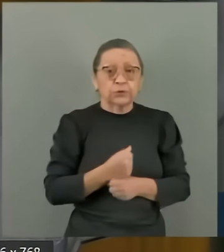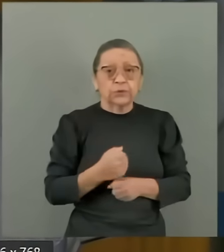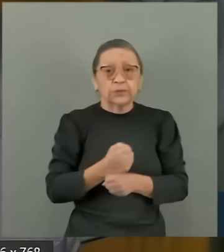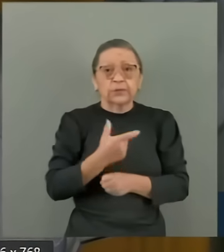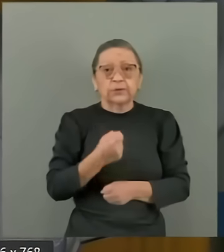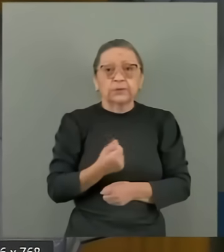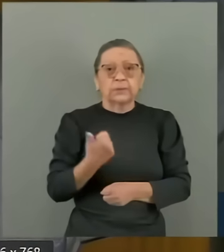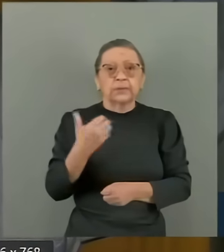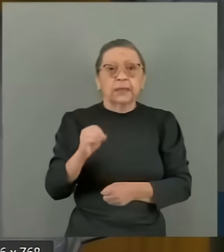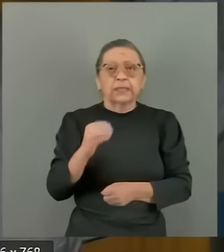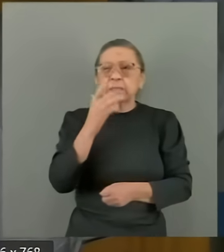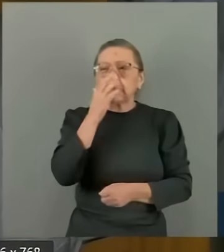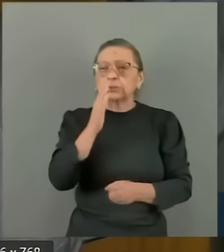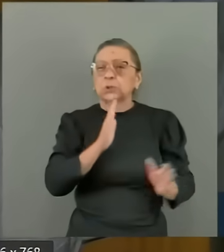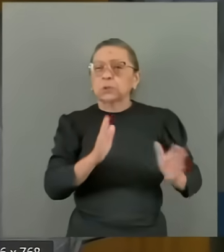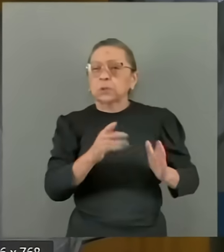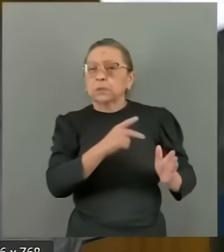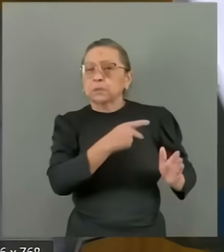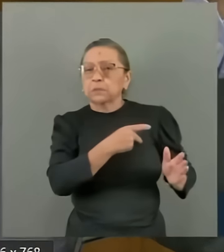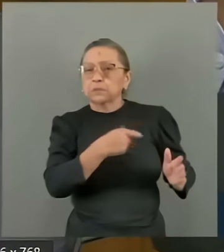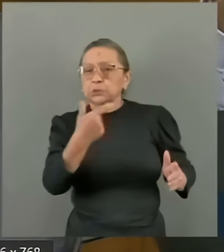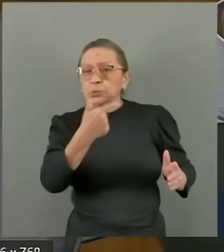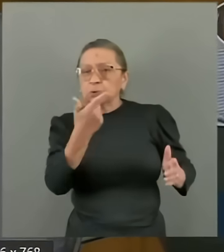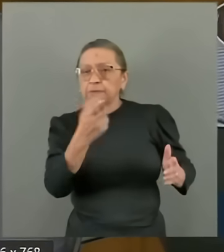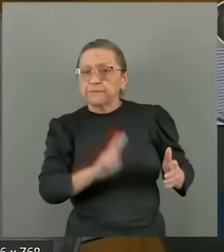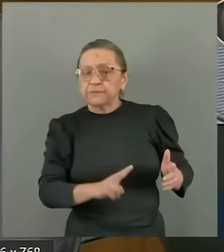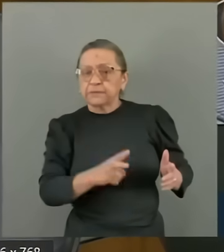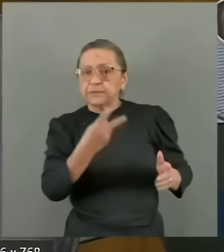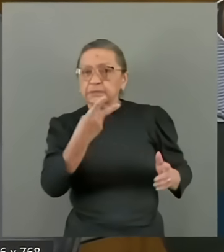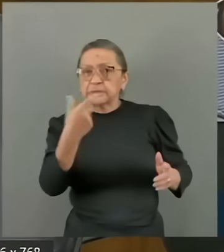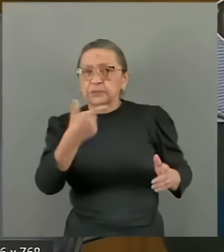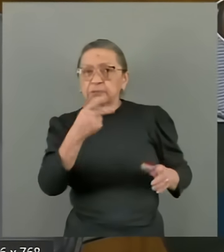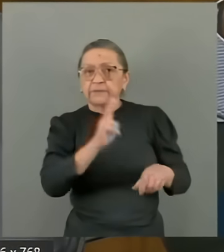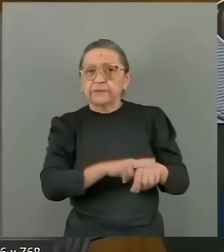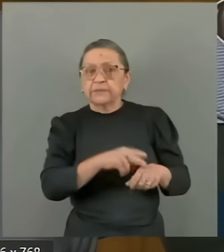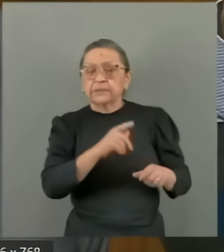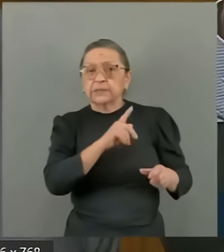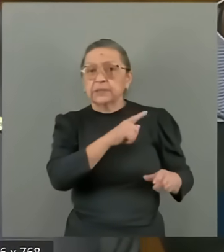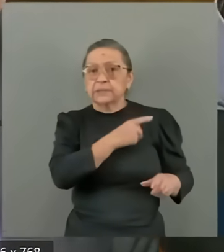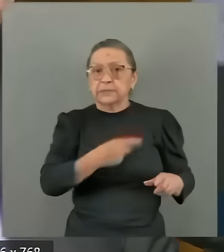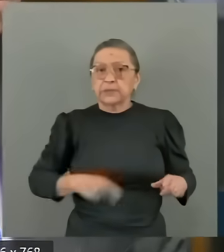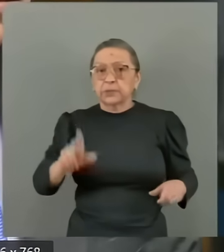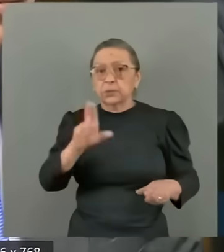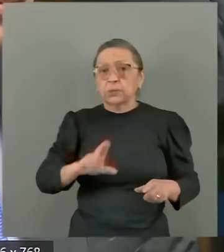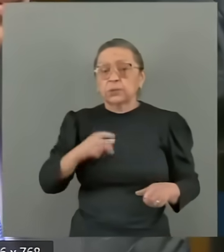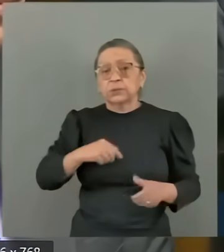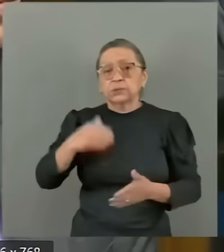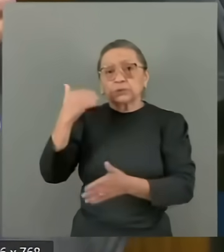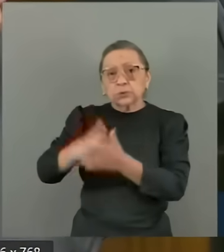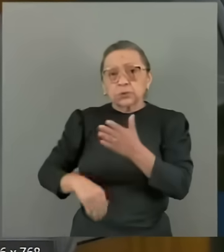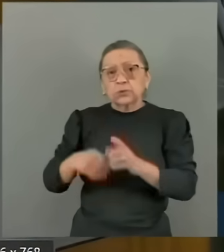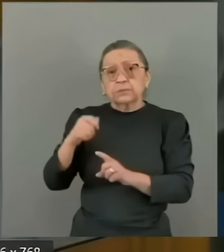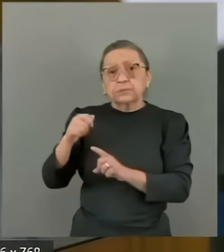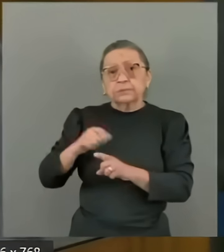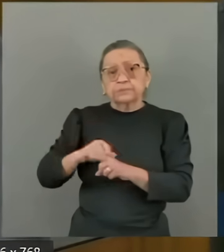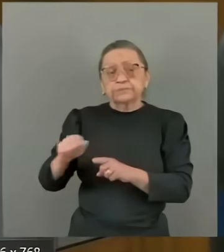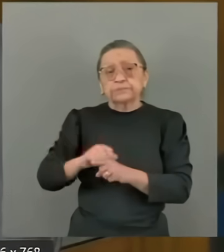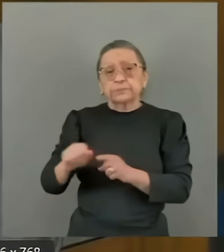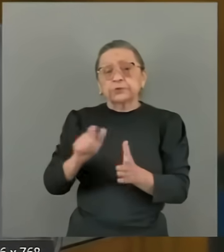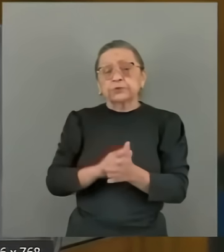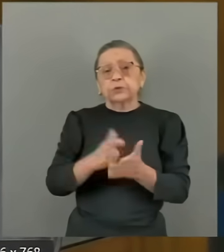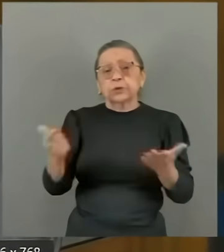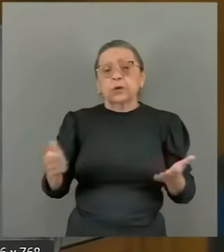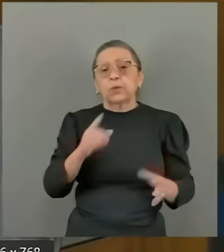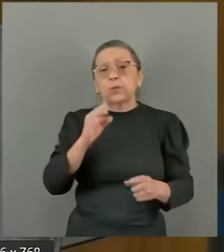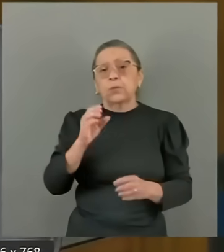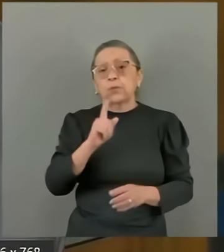é o governo de Lula, o segundo governo. Desconto de mensalidade, tal, tá aqui, ó. O Globo,